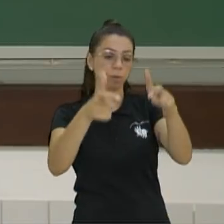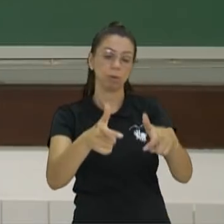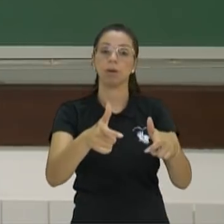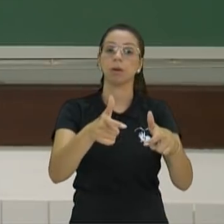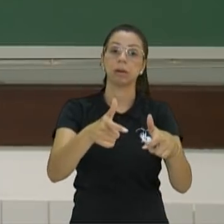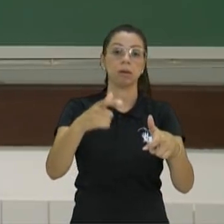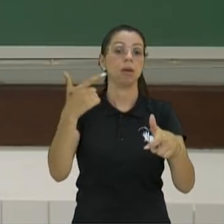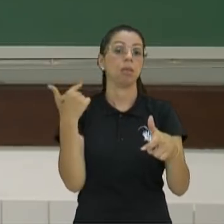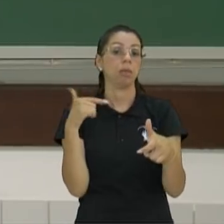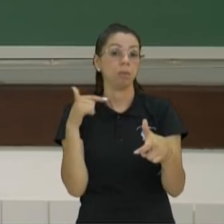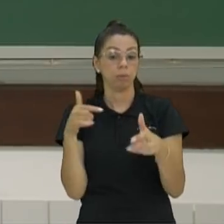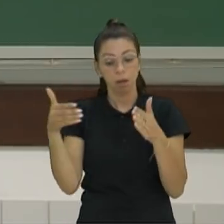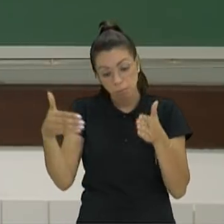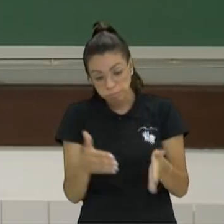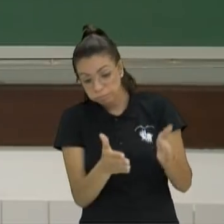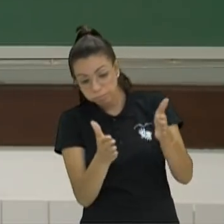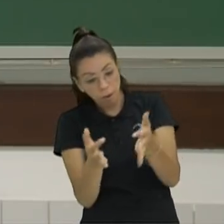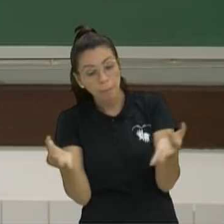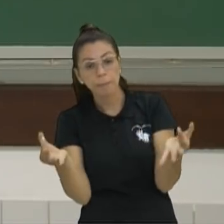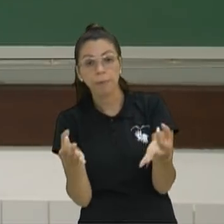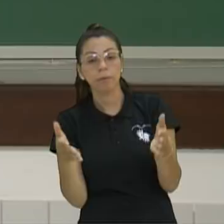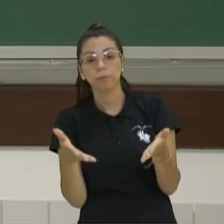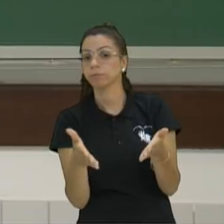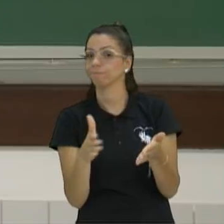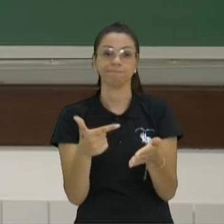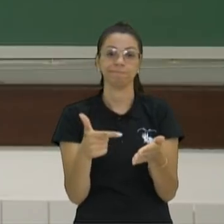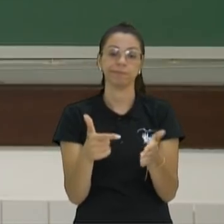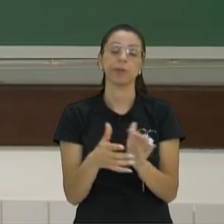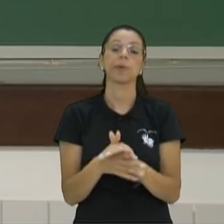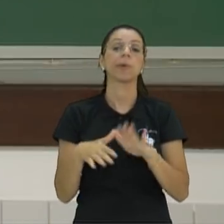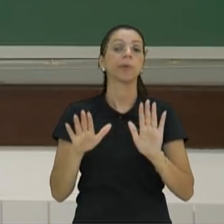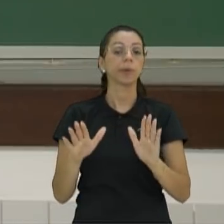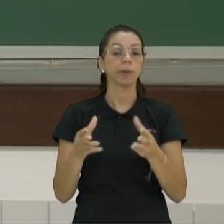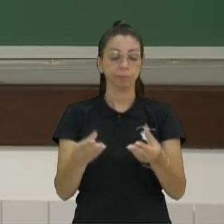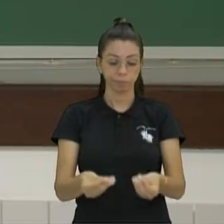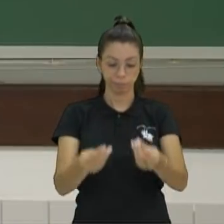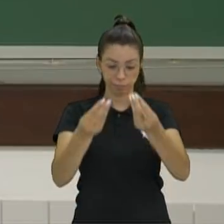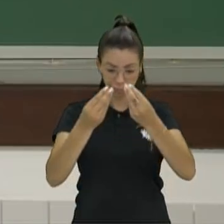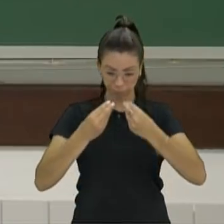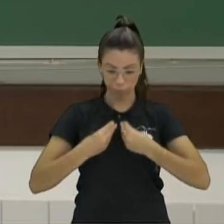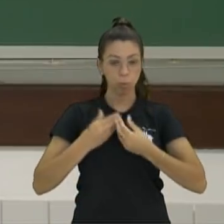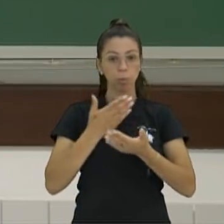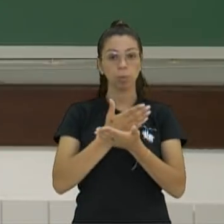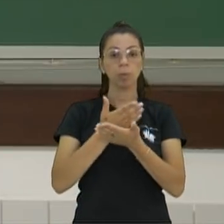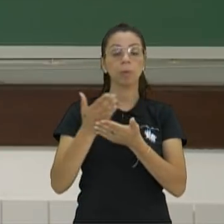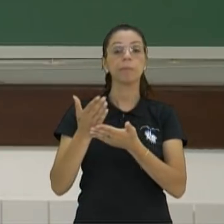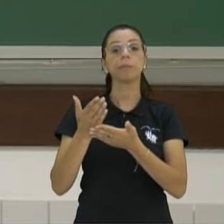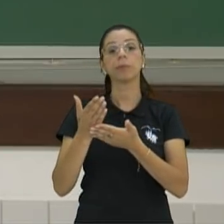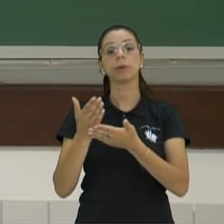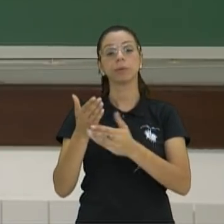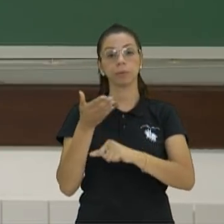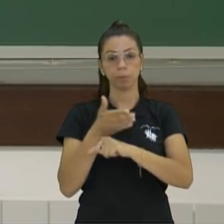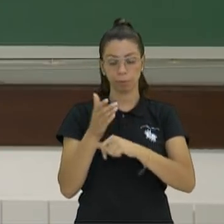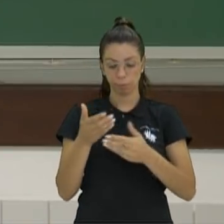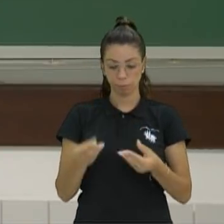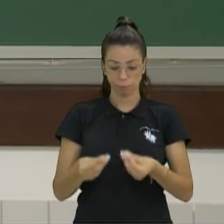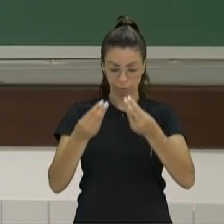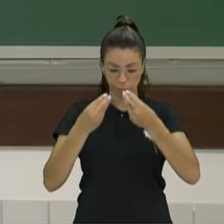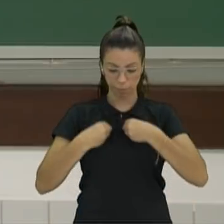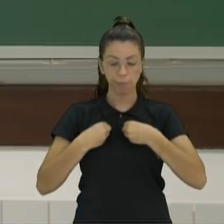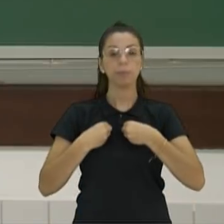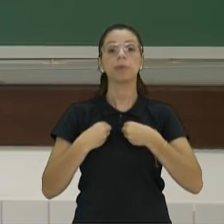percurso pré-estabelecido que ele deva fazer. O que ele recebe no início da prova é um mapa